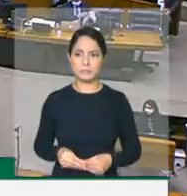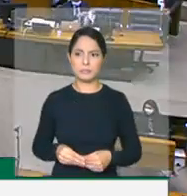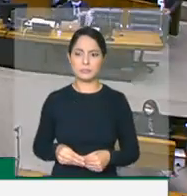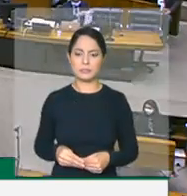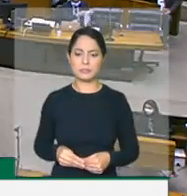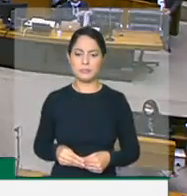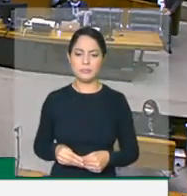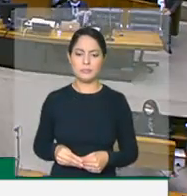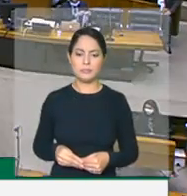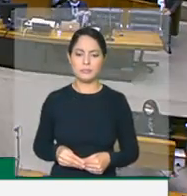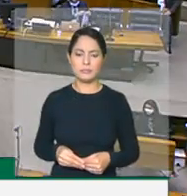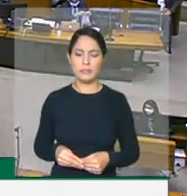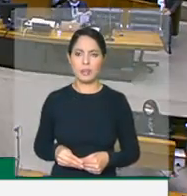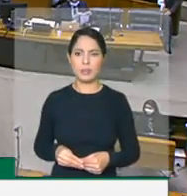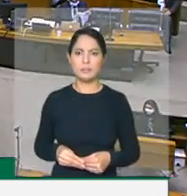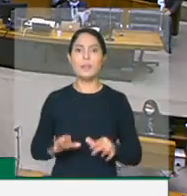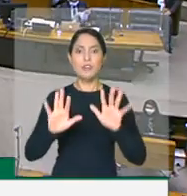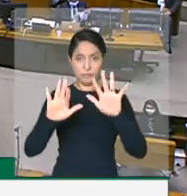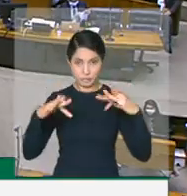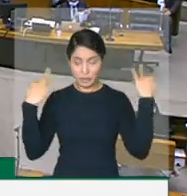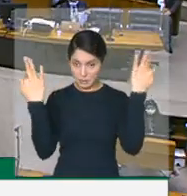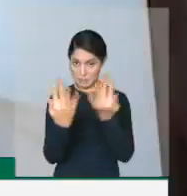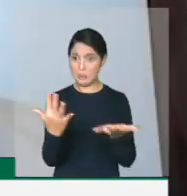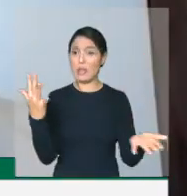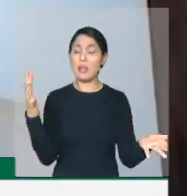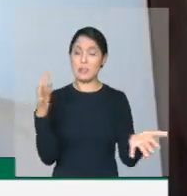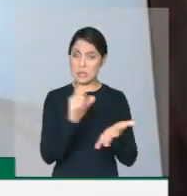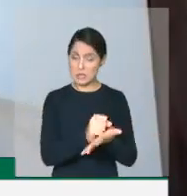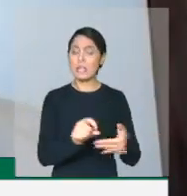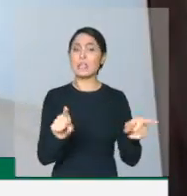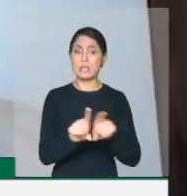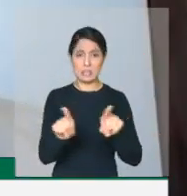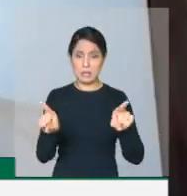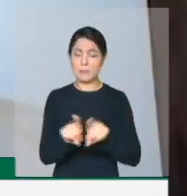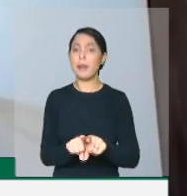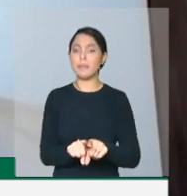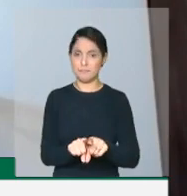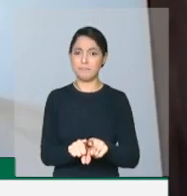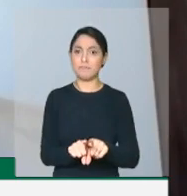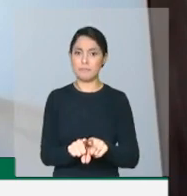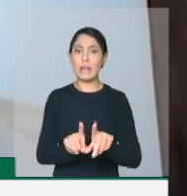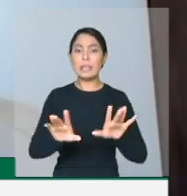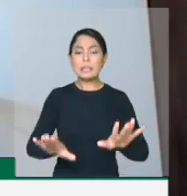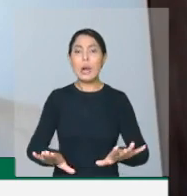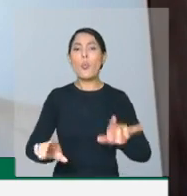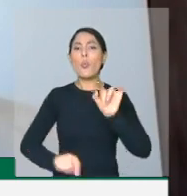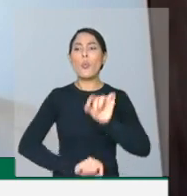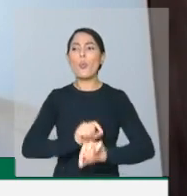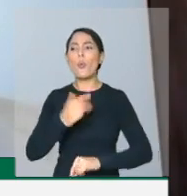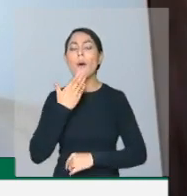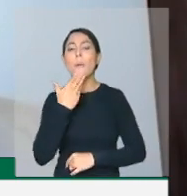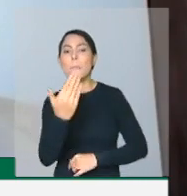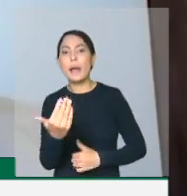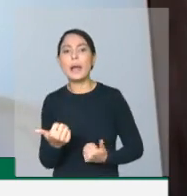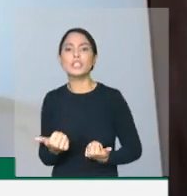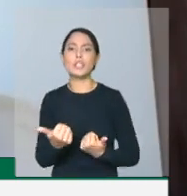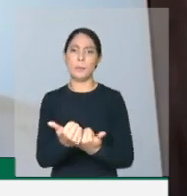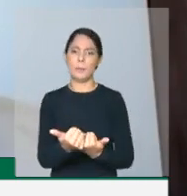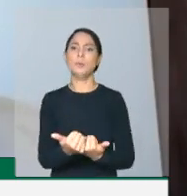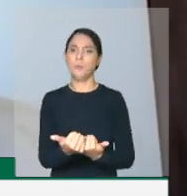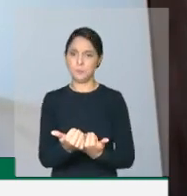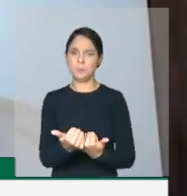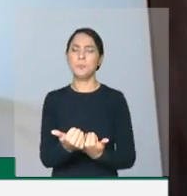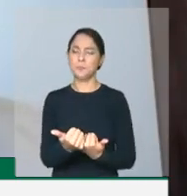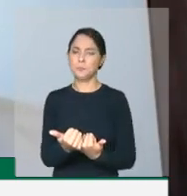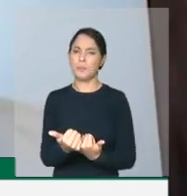famílias inscritas constem no Cadastro Único, os cruzamentos de dados feitos para os pedidos de auxílio por meio da autodeclaração